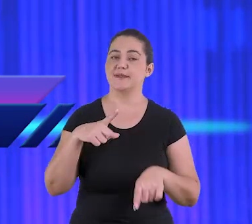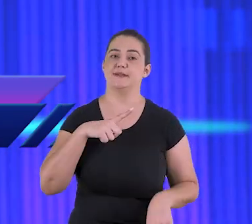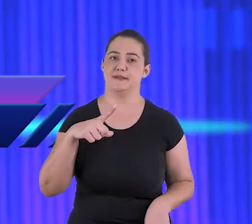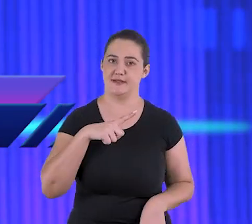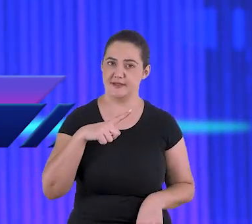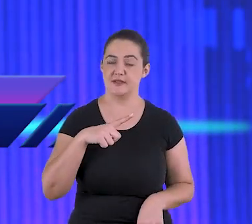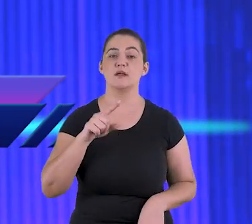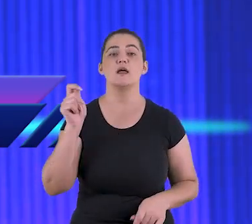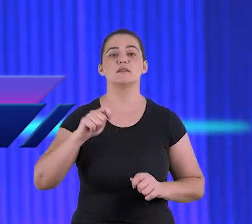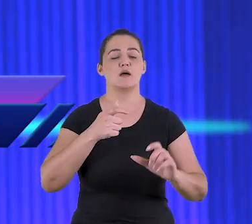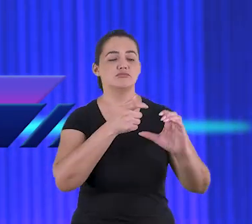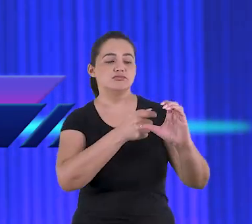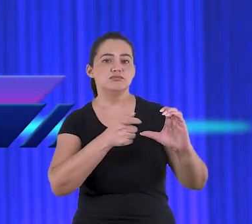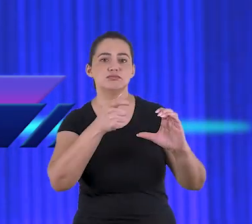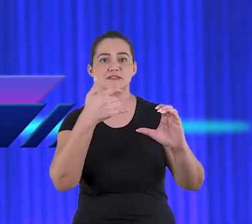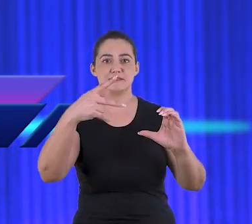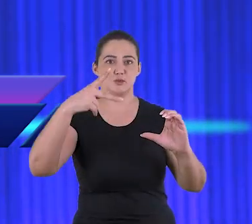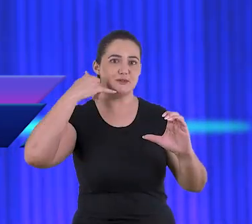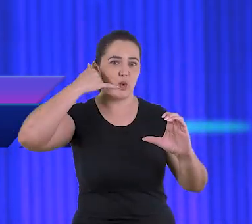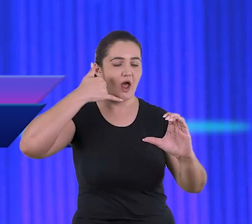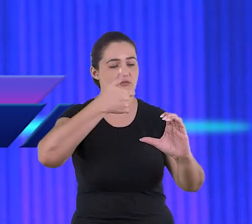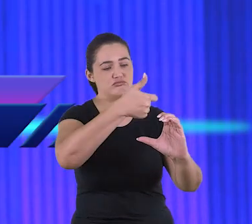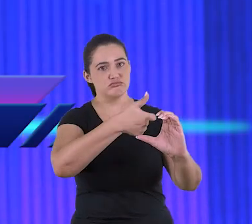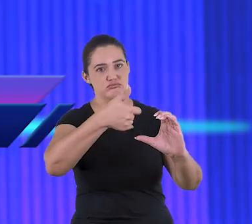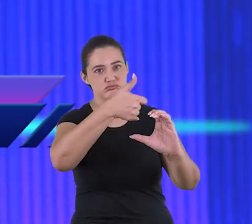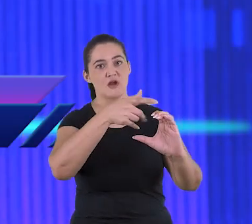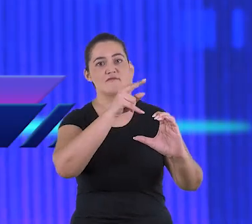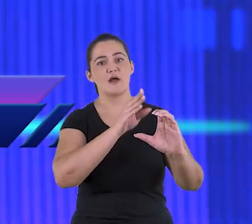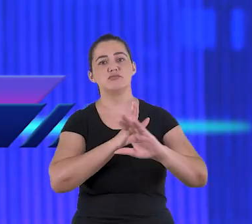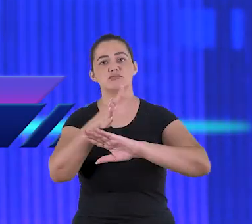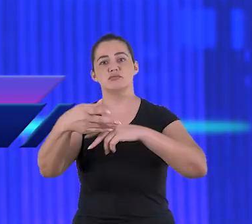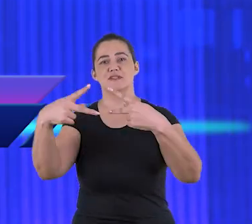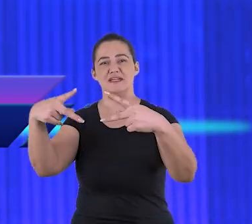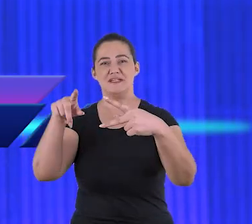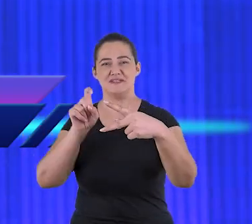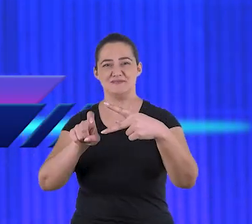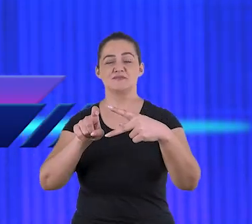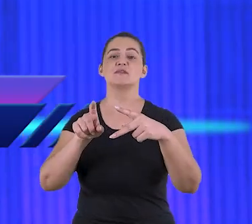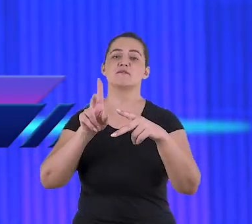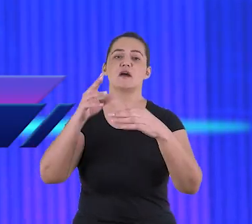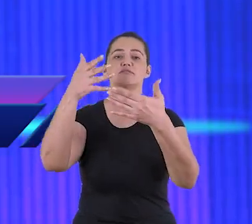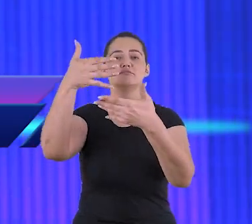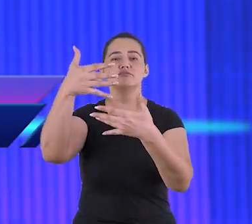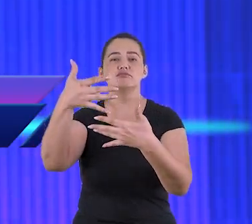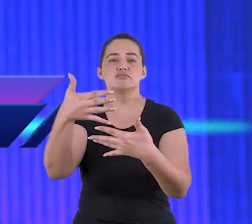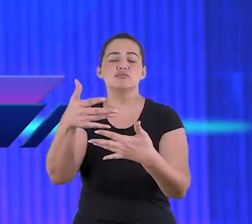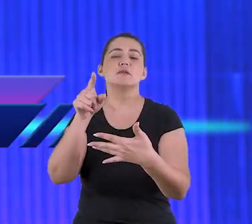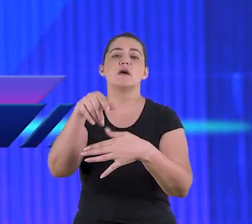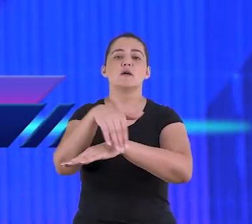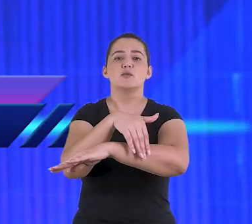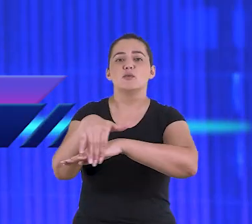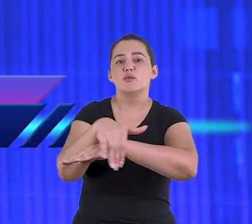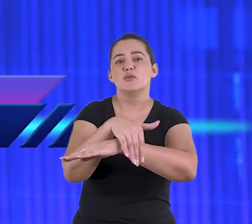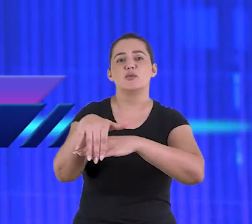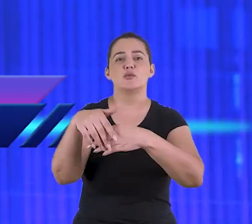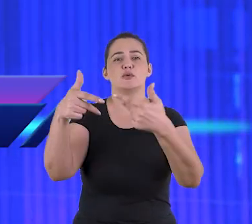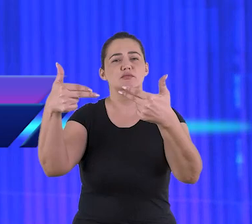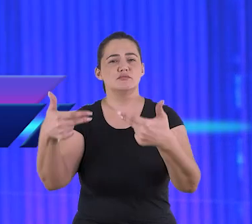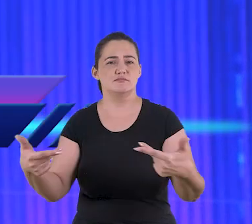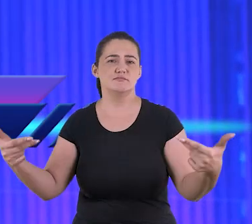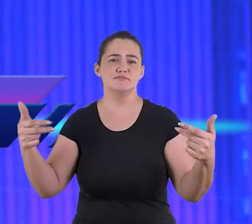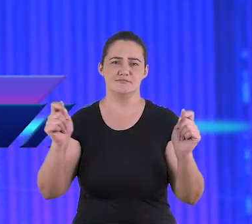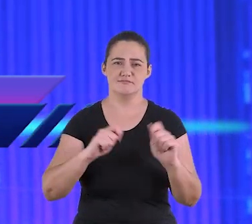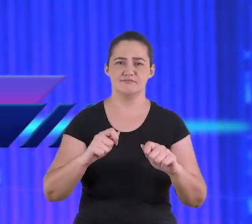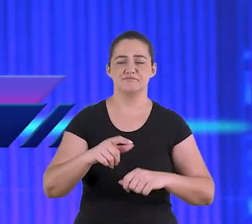ser levado diretamente para a nossa página e lá você vai fazer um pequeno cadastro e será aluno da nossa escola bíblica.